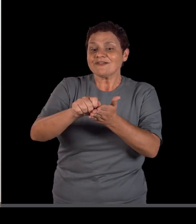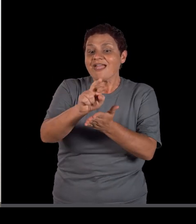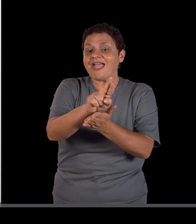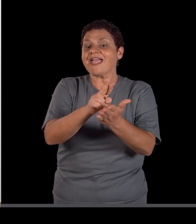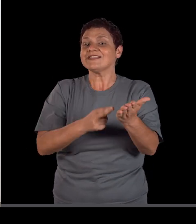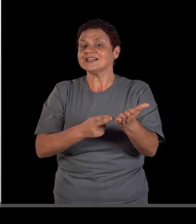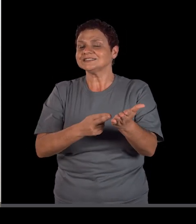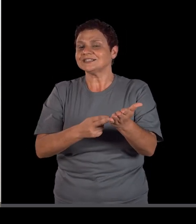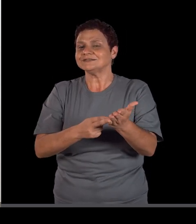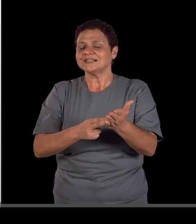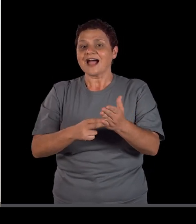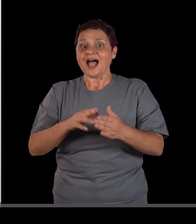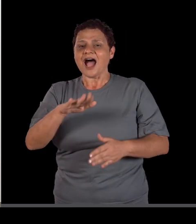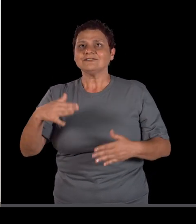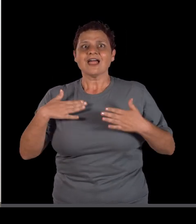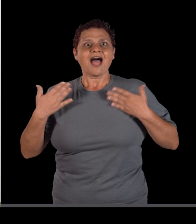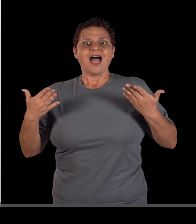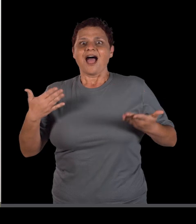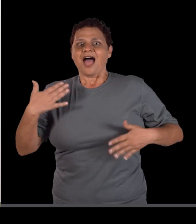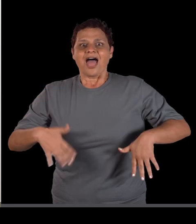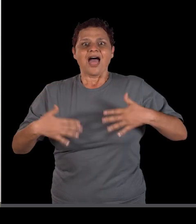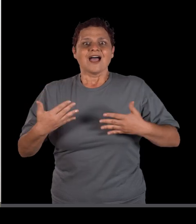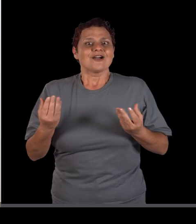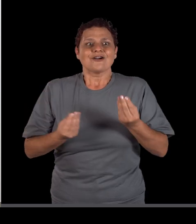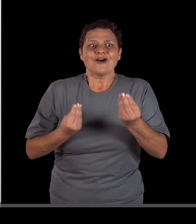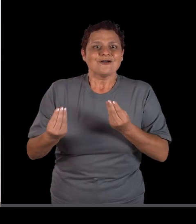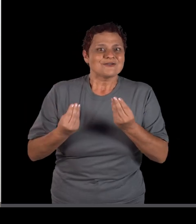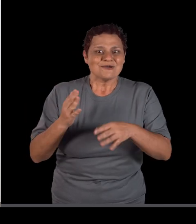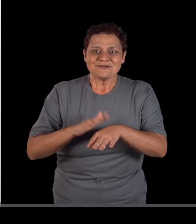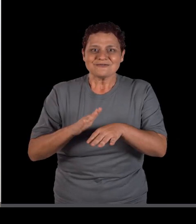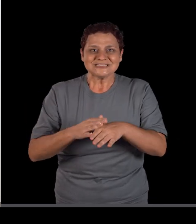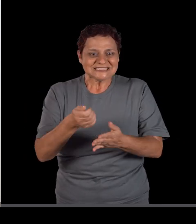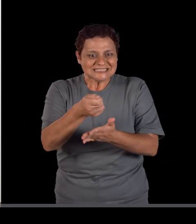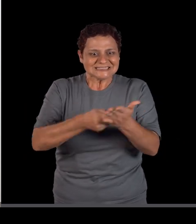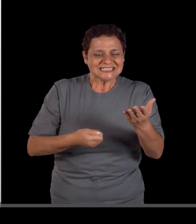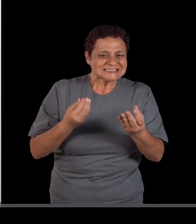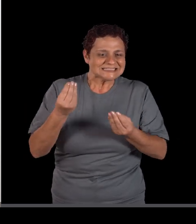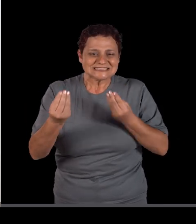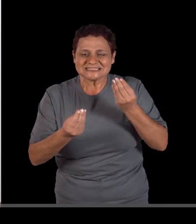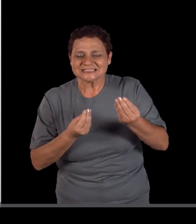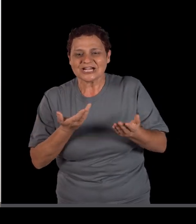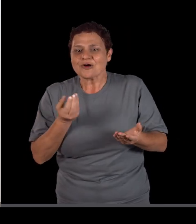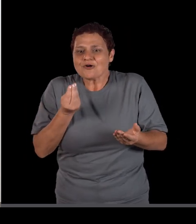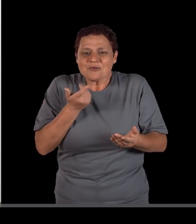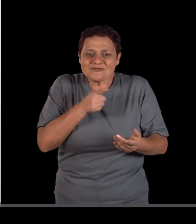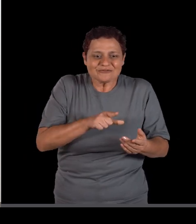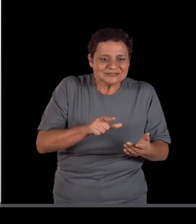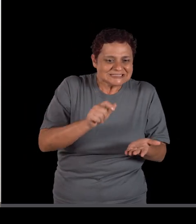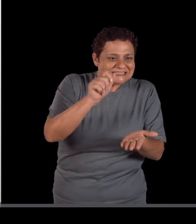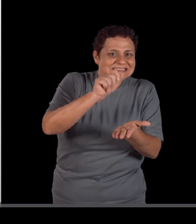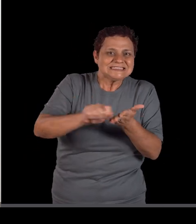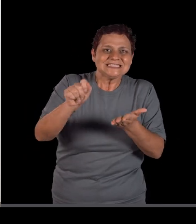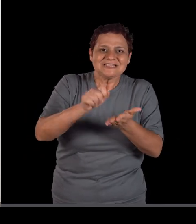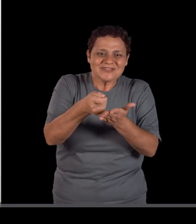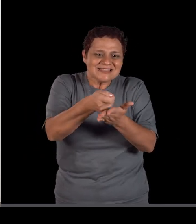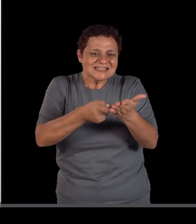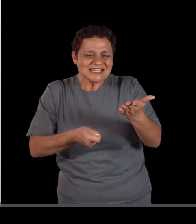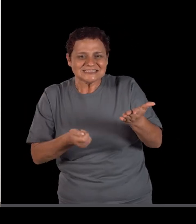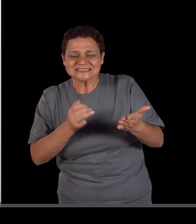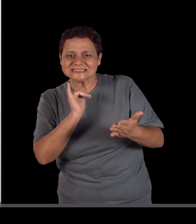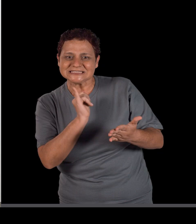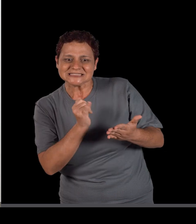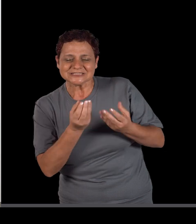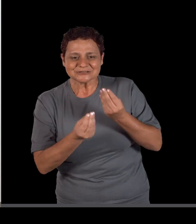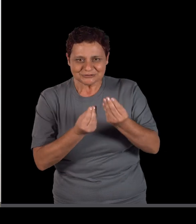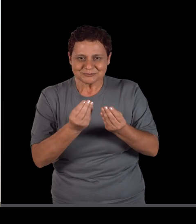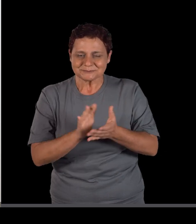de texto, pede uma redação. Ele fala, meu Deus, e agora que eu faço um texto dissertativo? Onde é que eu vou saber escrever esse texto